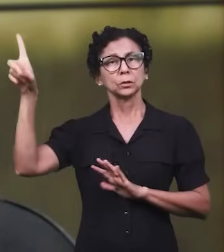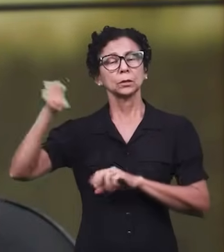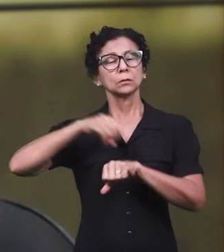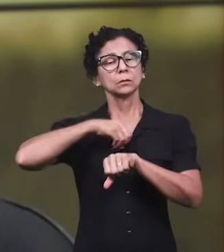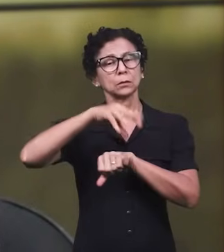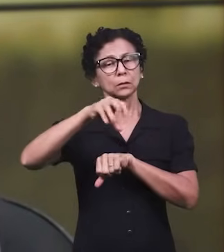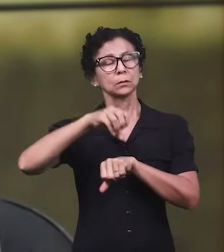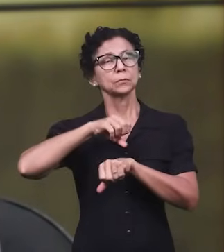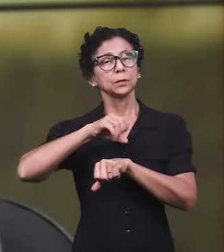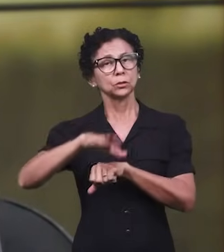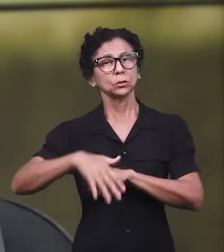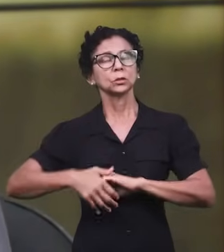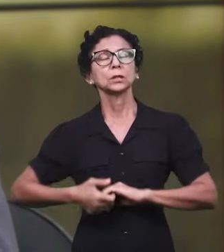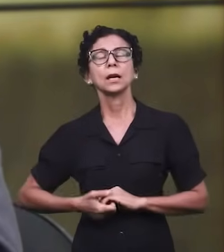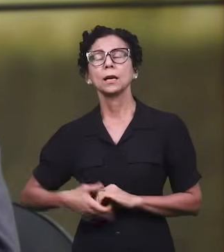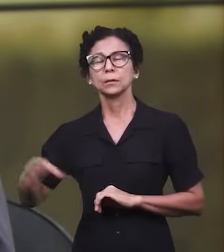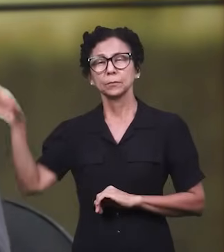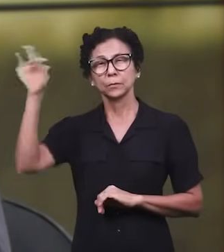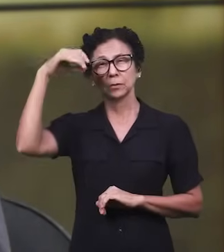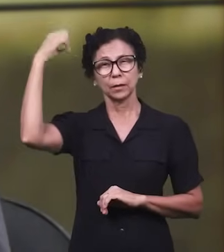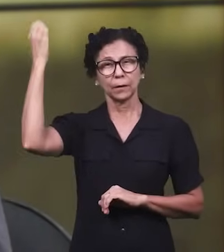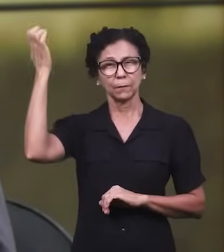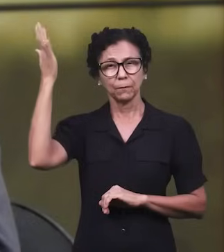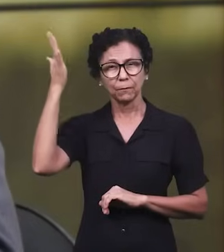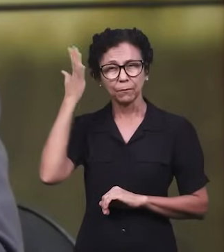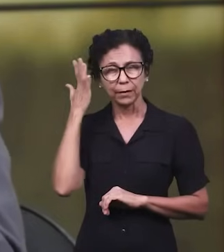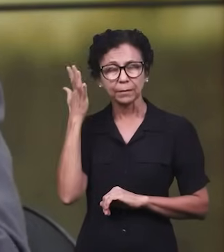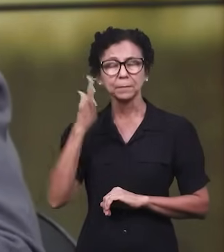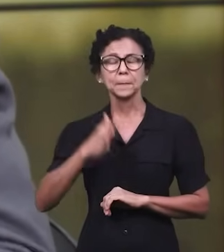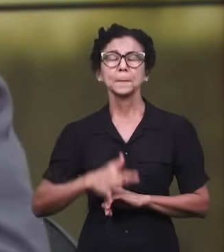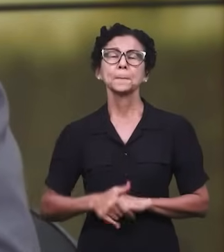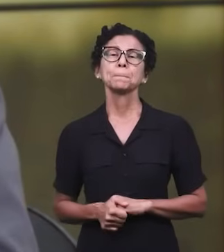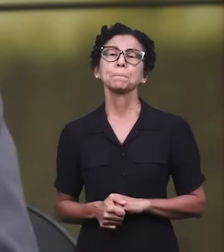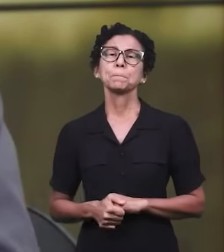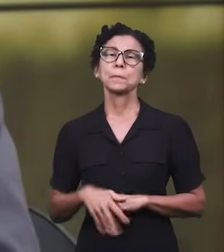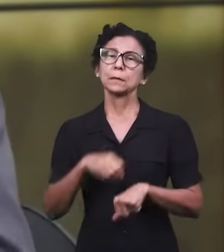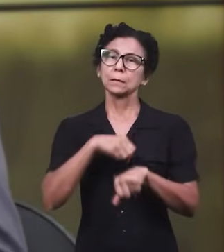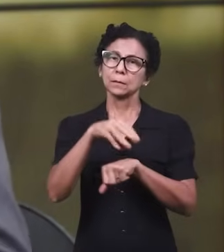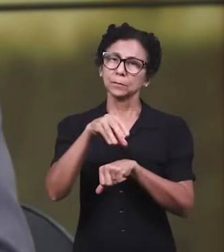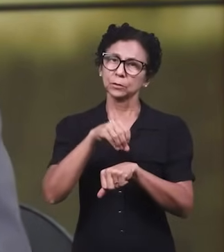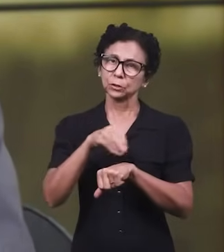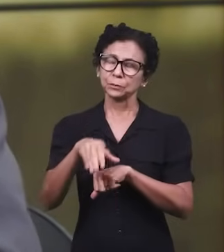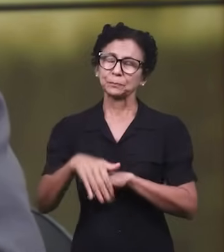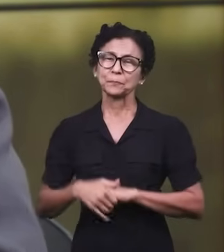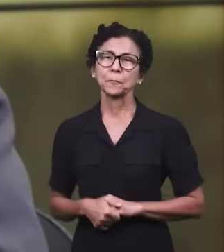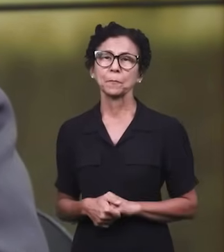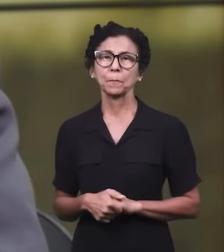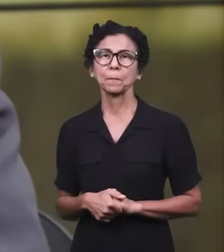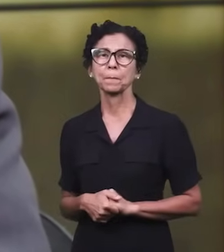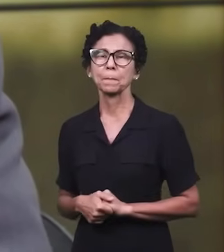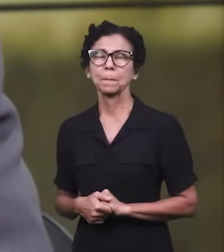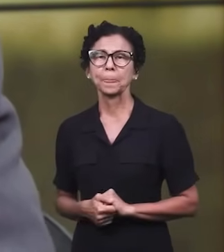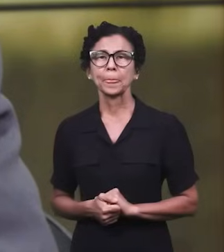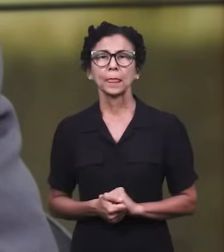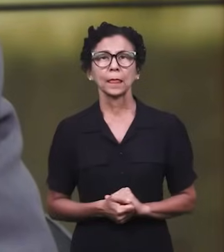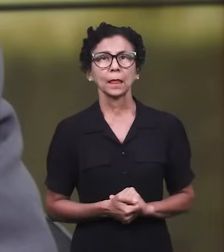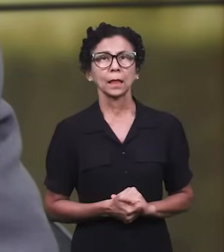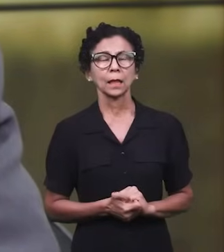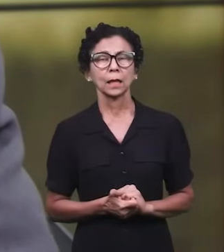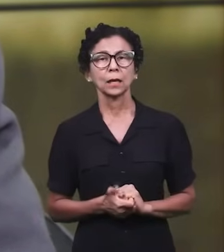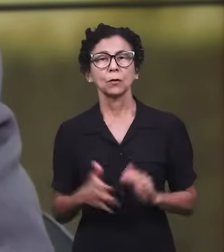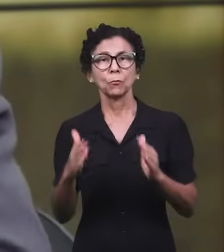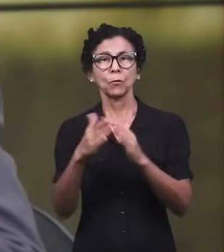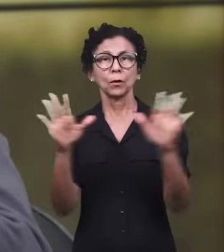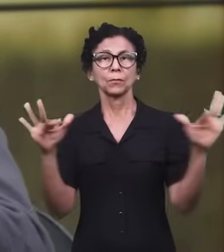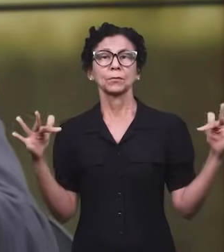que o Espírito Santo revela, na forma como ele revela, para que seja transmitido. E esse programa é um programa direcionado a toda